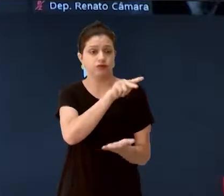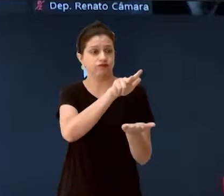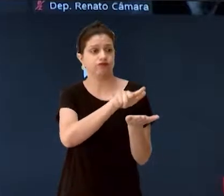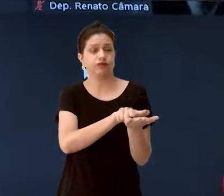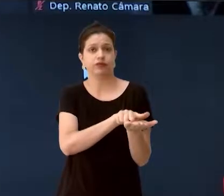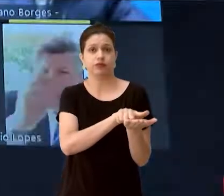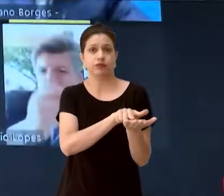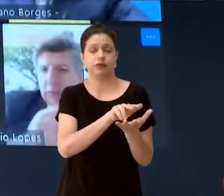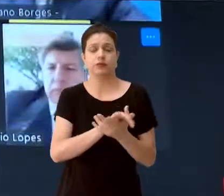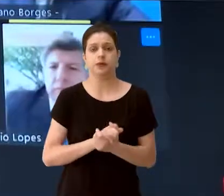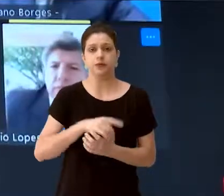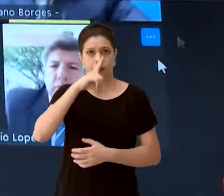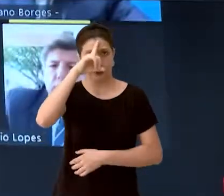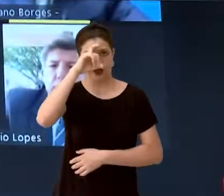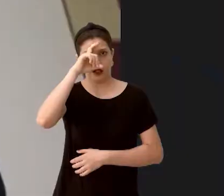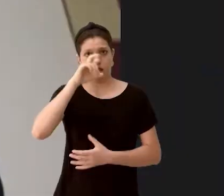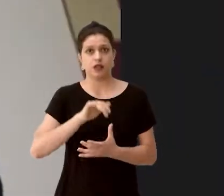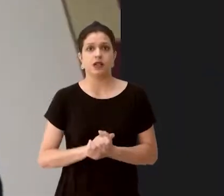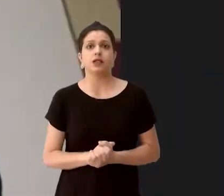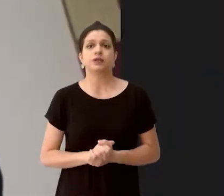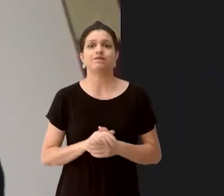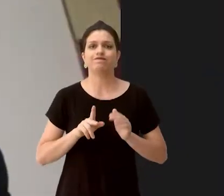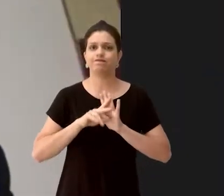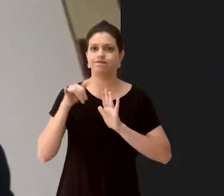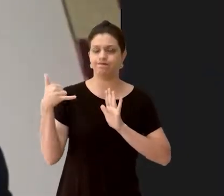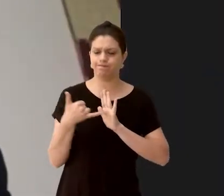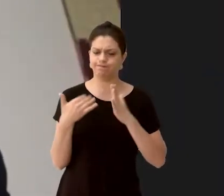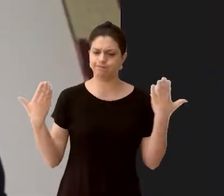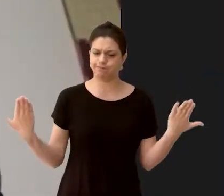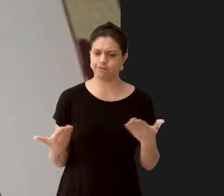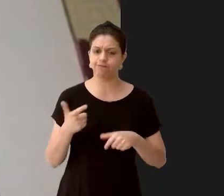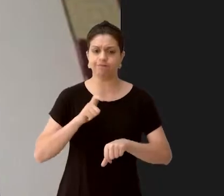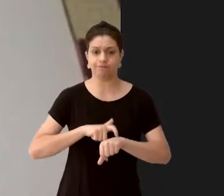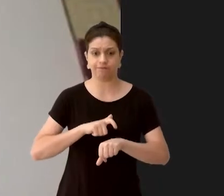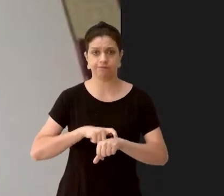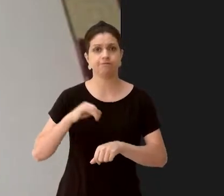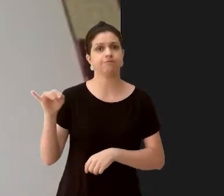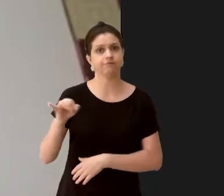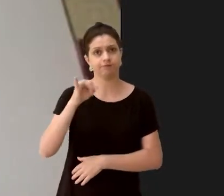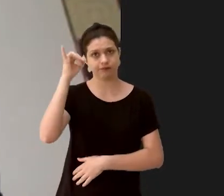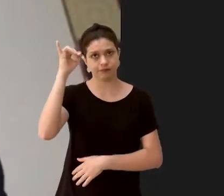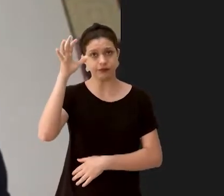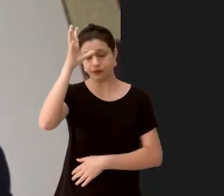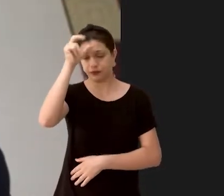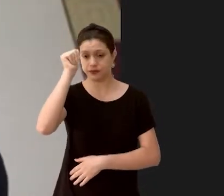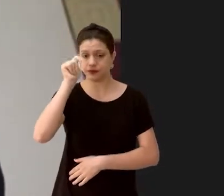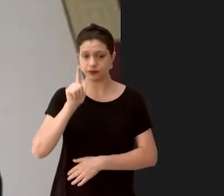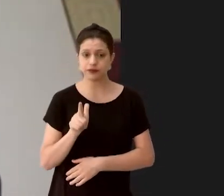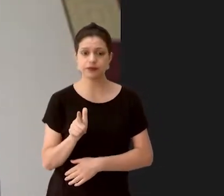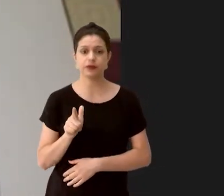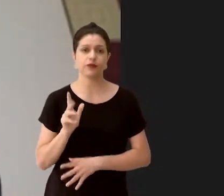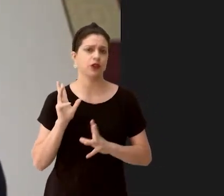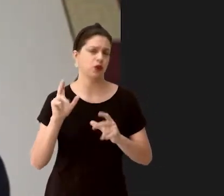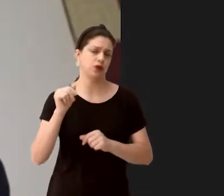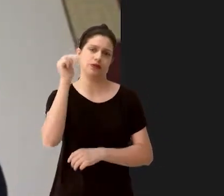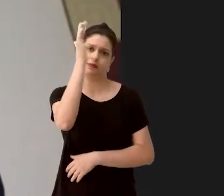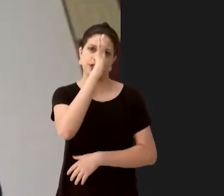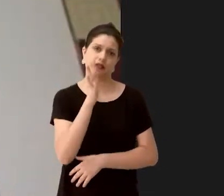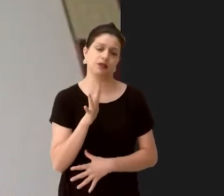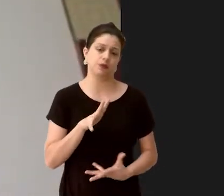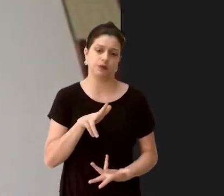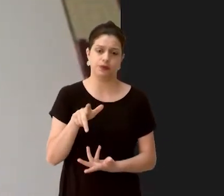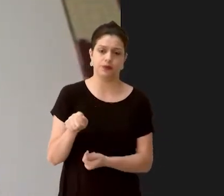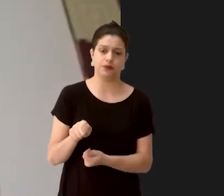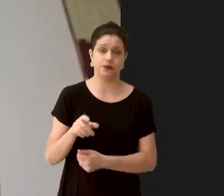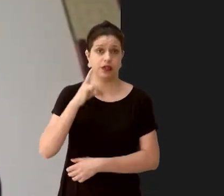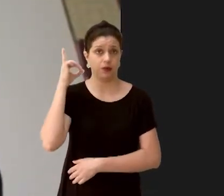que estiverem internados. Portanto, esse projeto vem num momento assim, extremamente importante que passa não só o Mato Grosso do Sul, mas